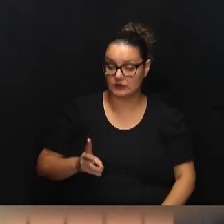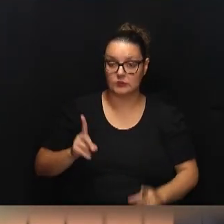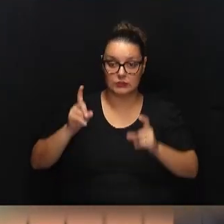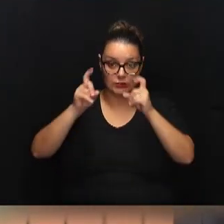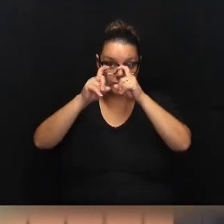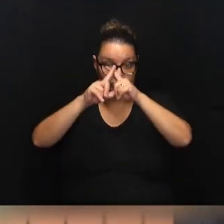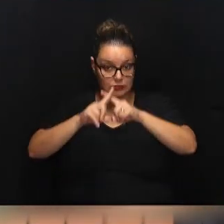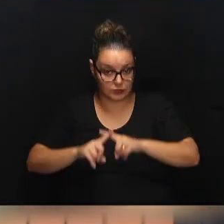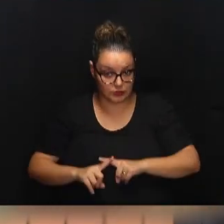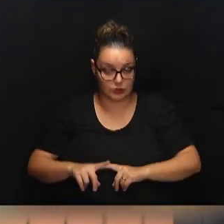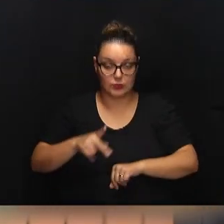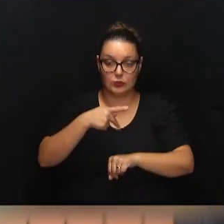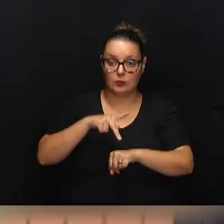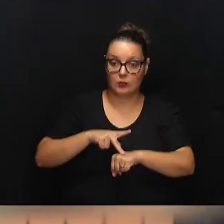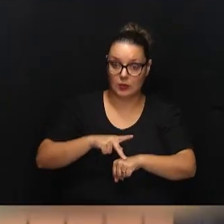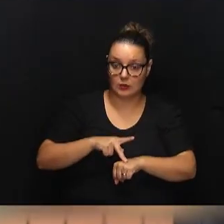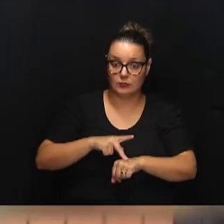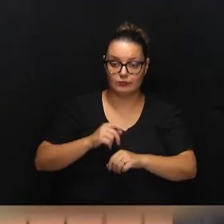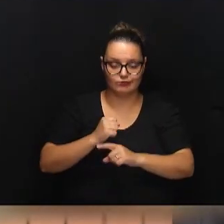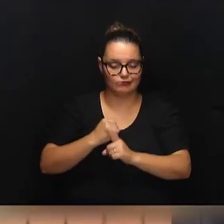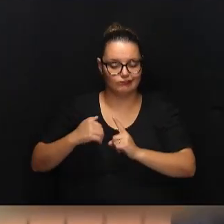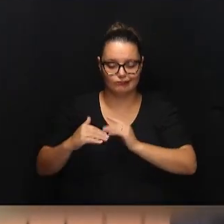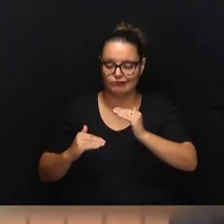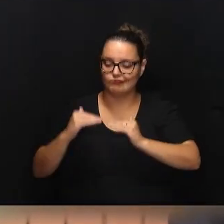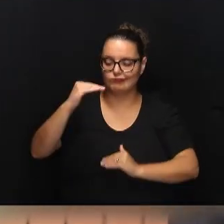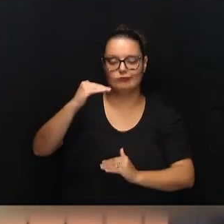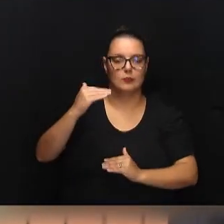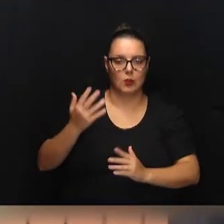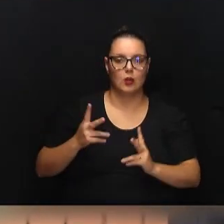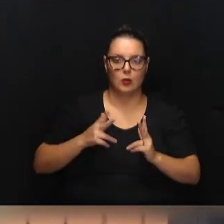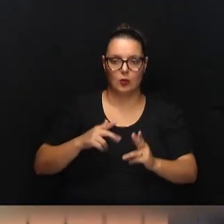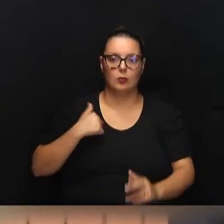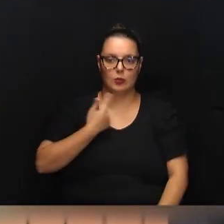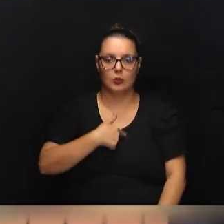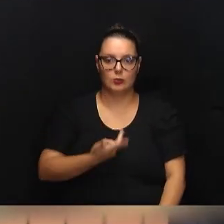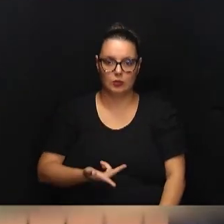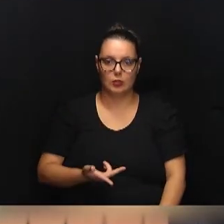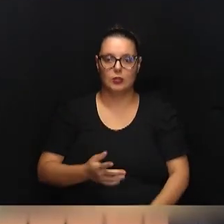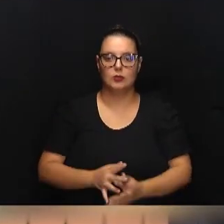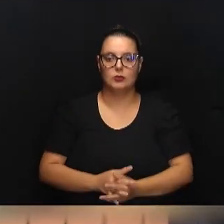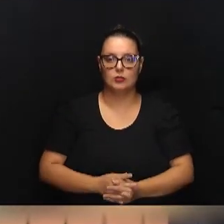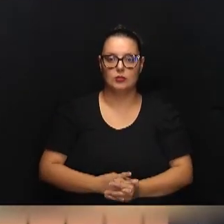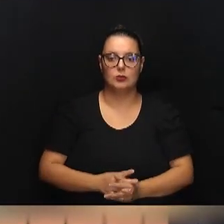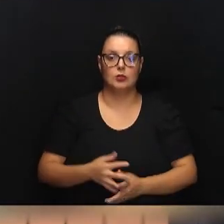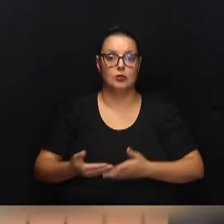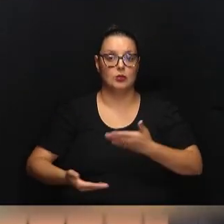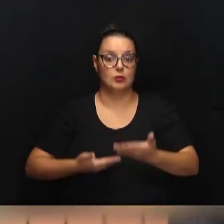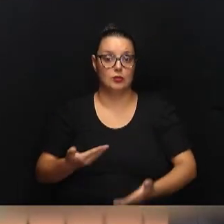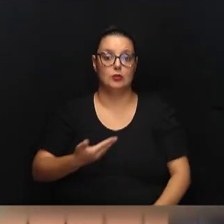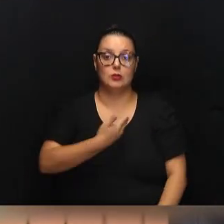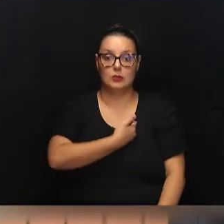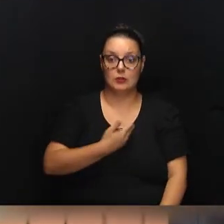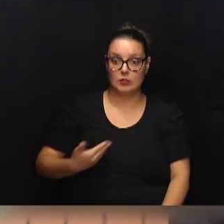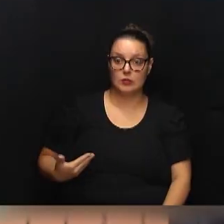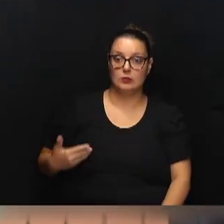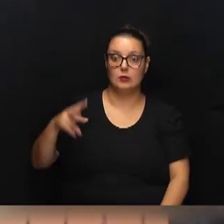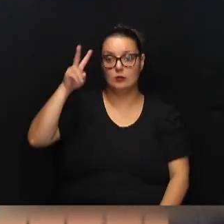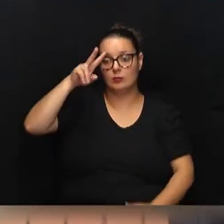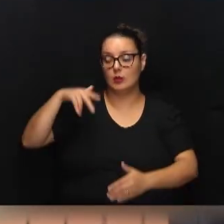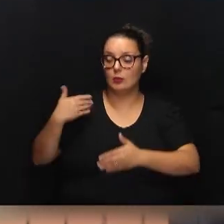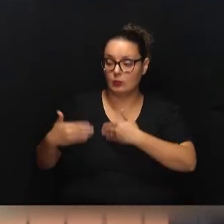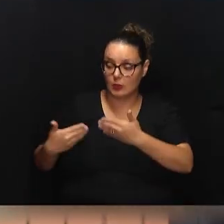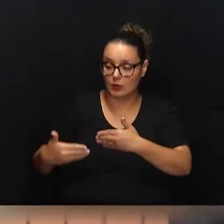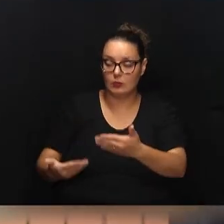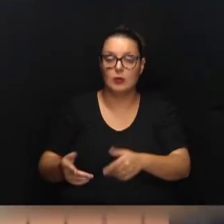num país extremamente desigual como o nosso. E os servidores públicos, ao longo da história do nosso